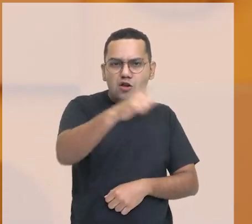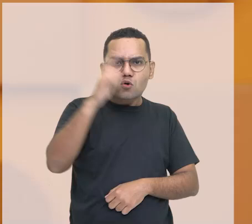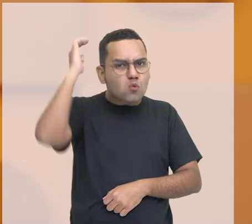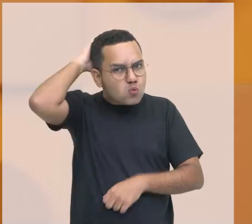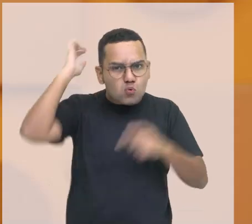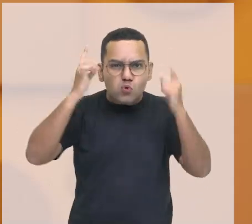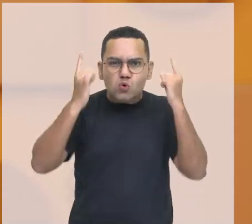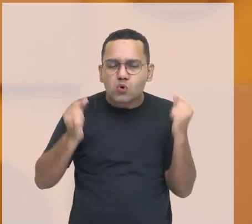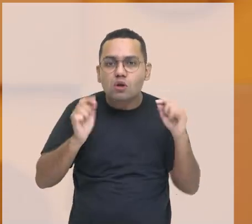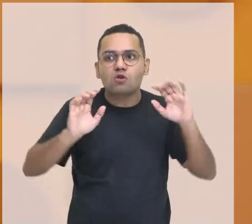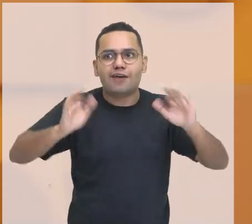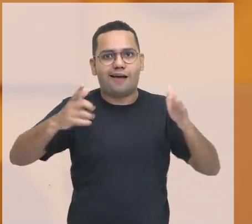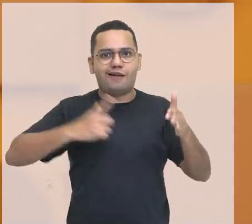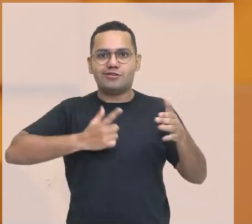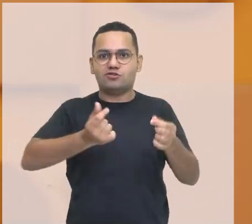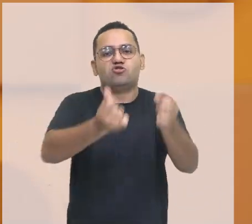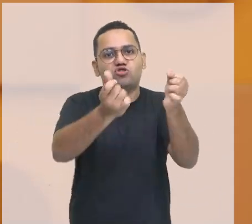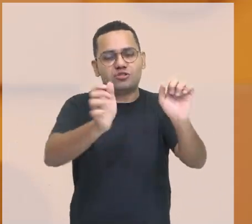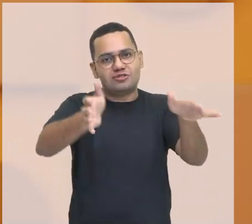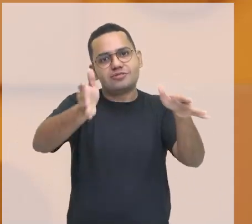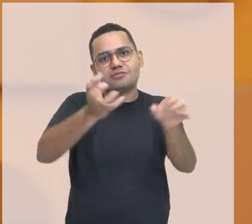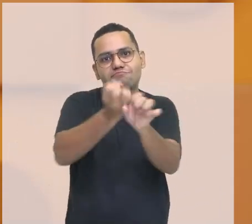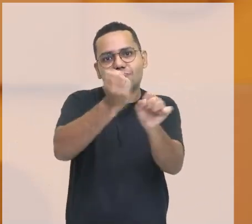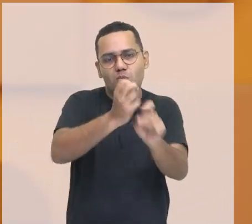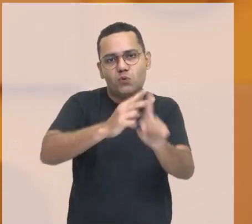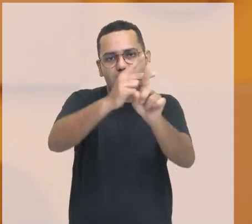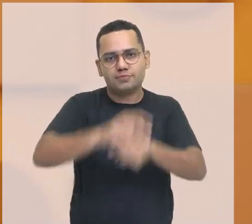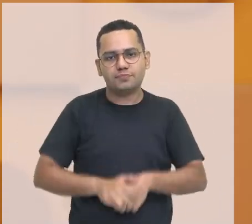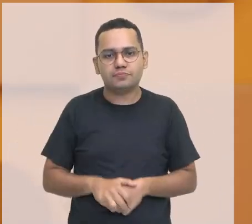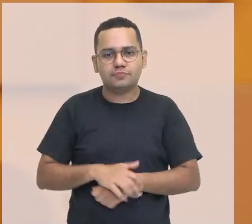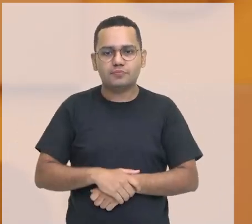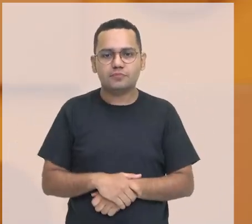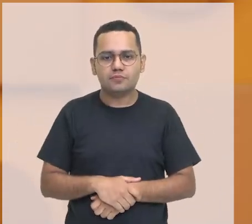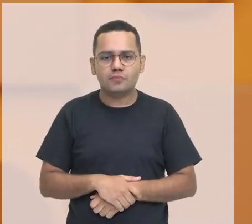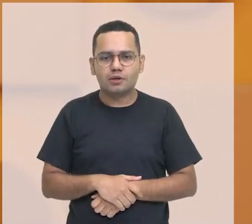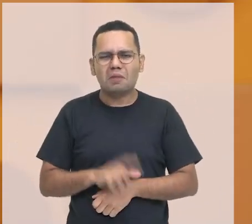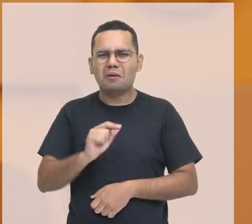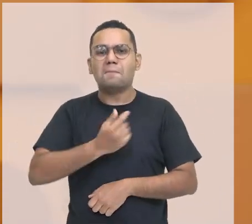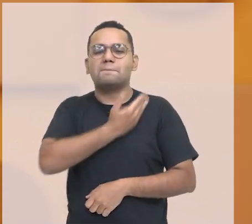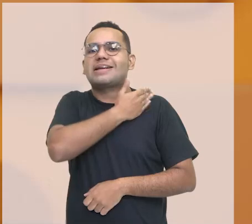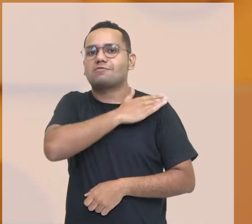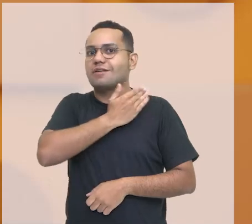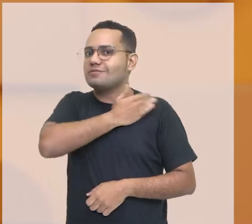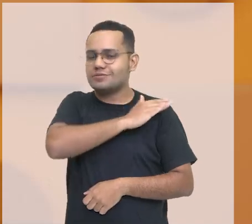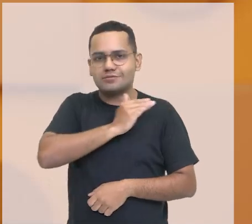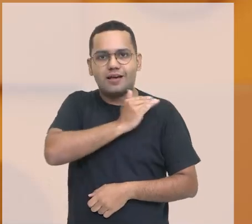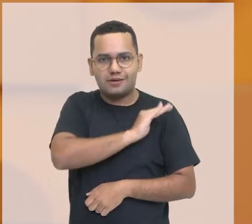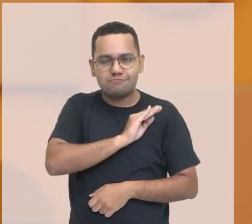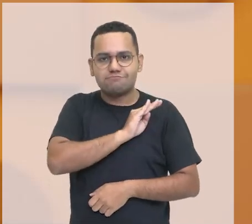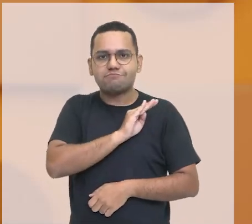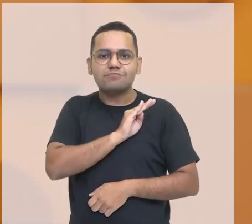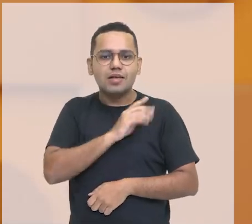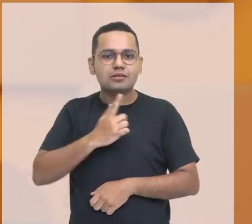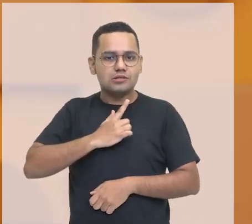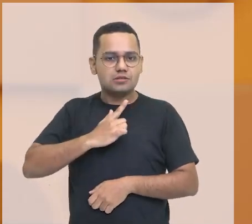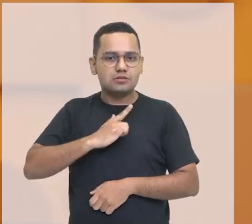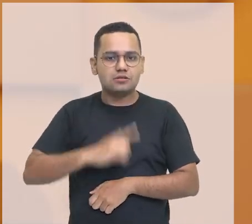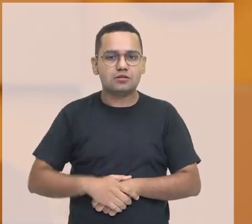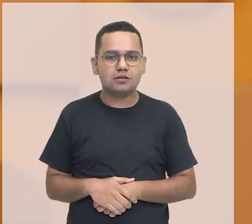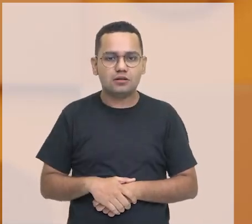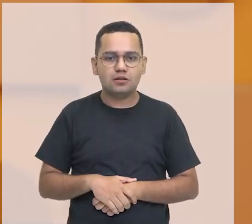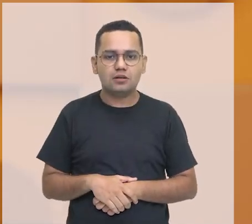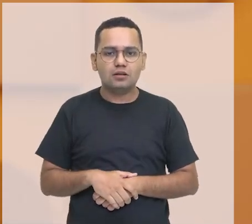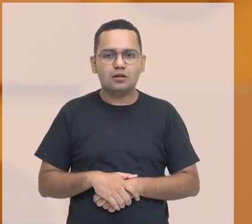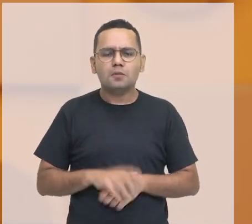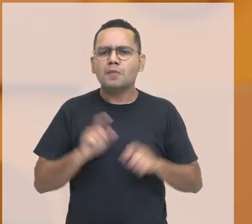capital acumulado, então ele usou dessa prerrogativa racista para também pegar para si todo o capital acumulado